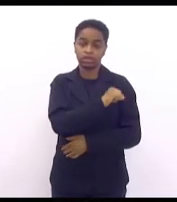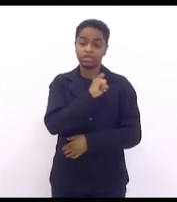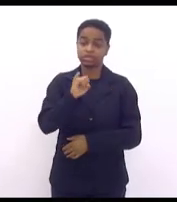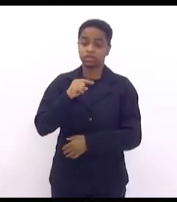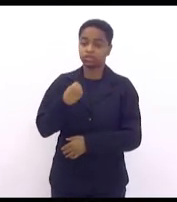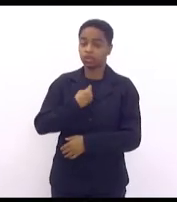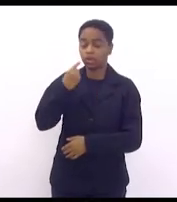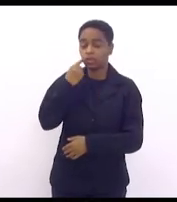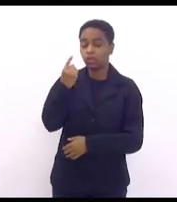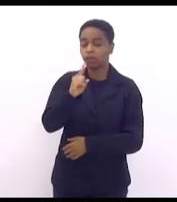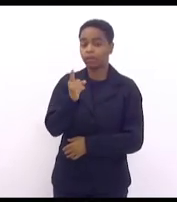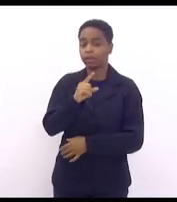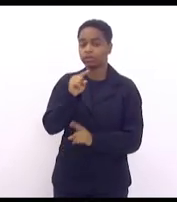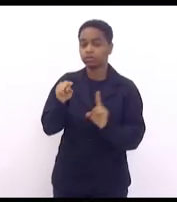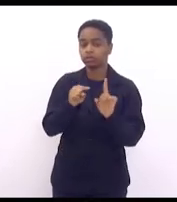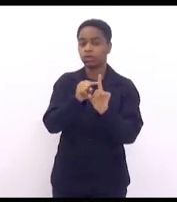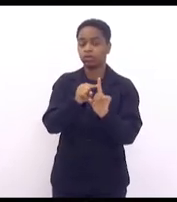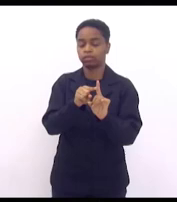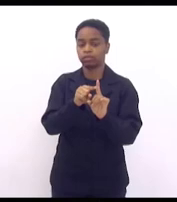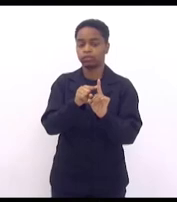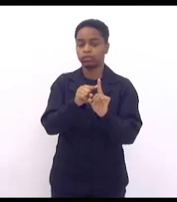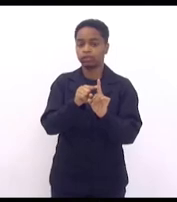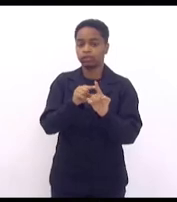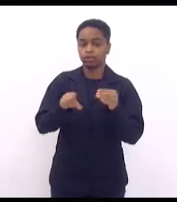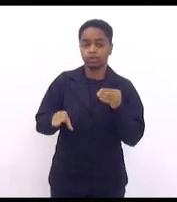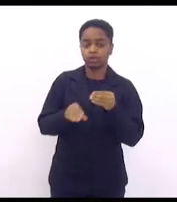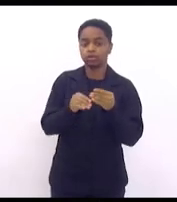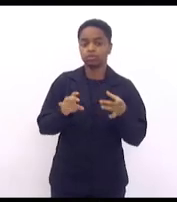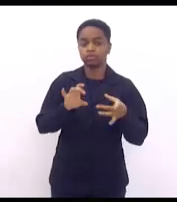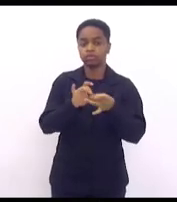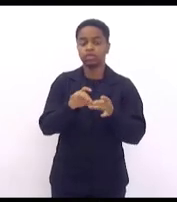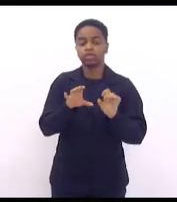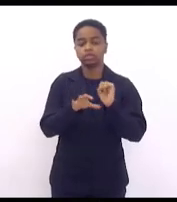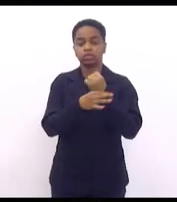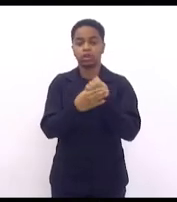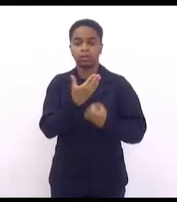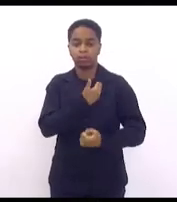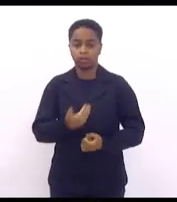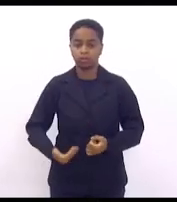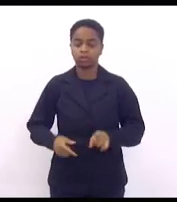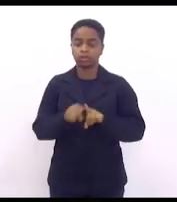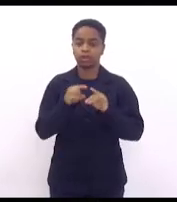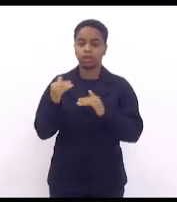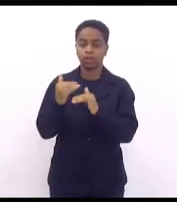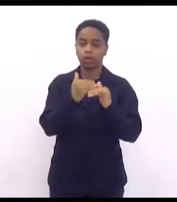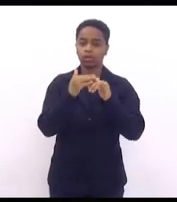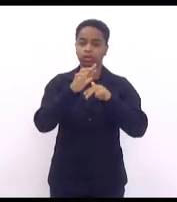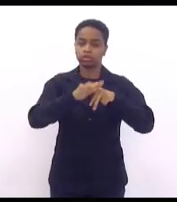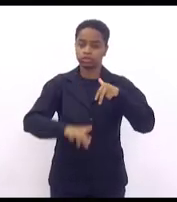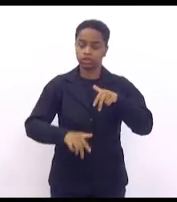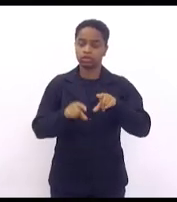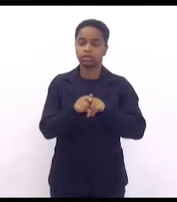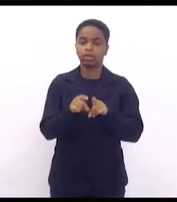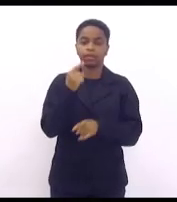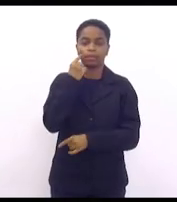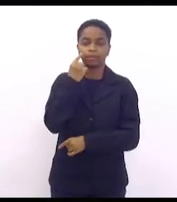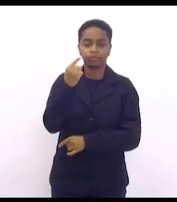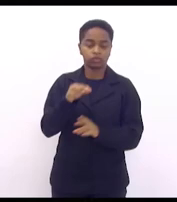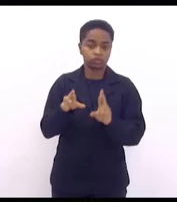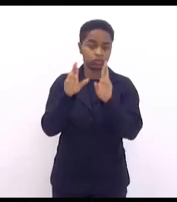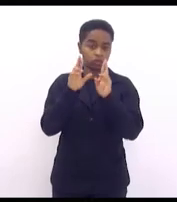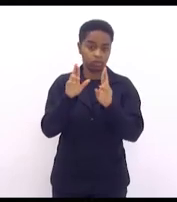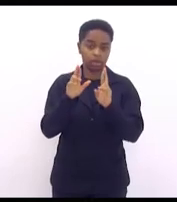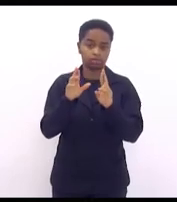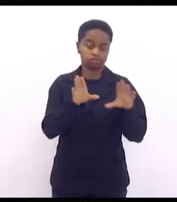pensar na missão, incluindo a segurança pública, a igualdade de gênero, e pensar, quem sabe, eu espero que